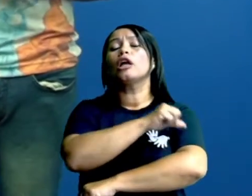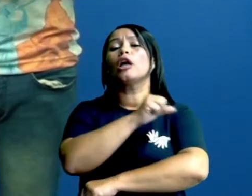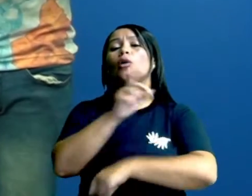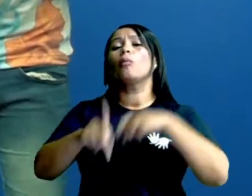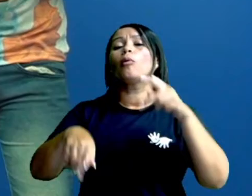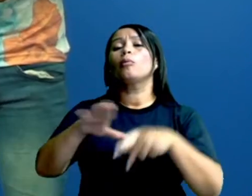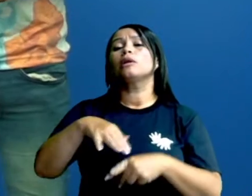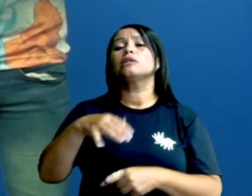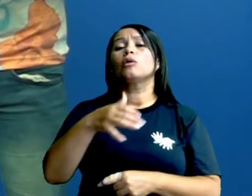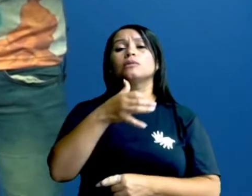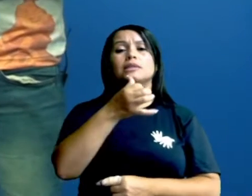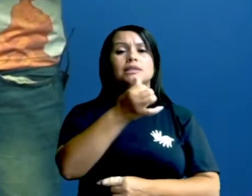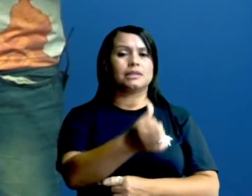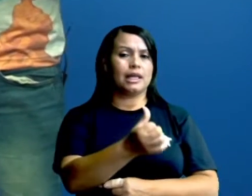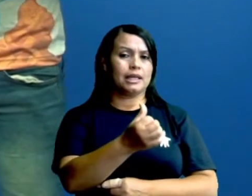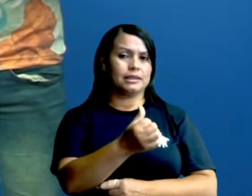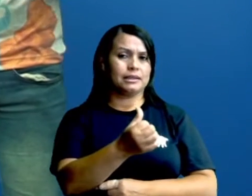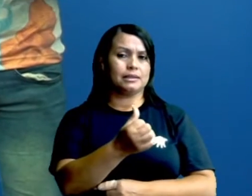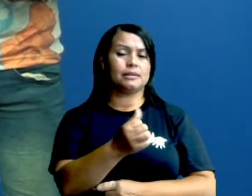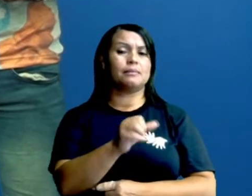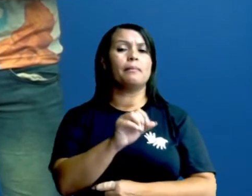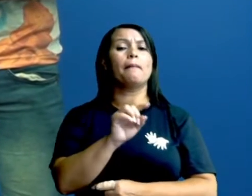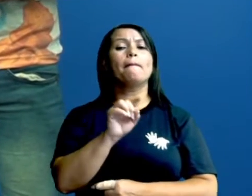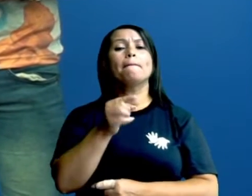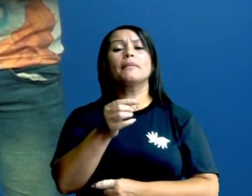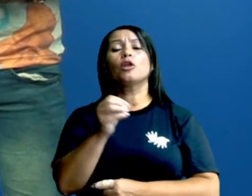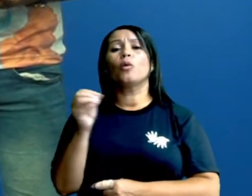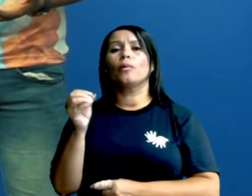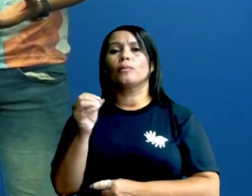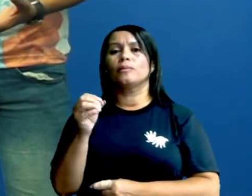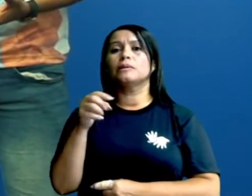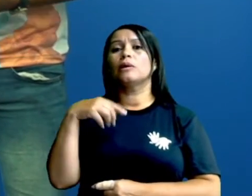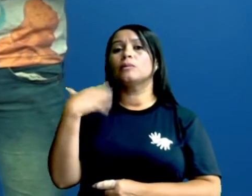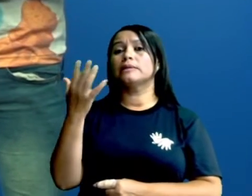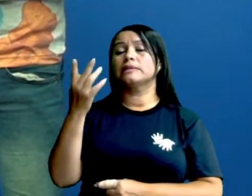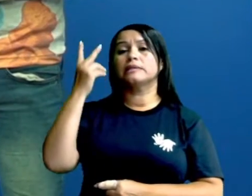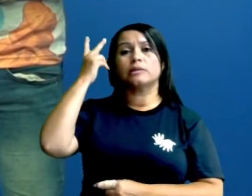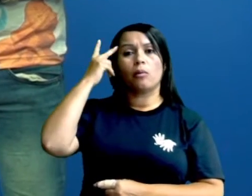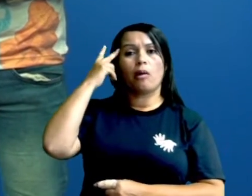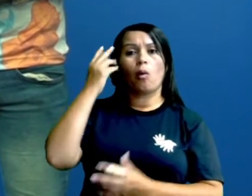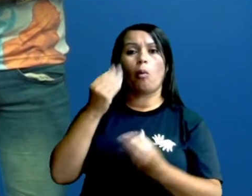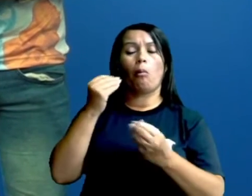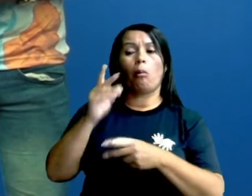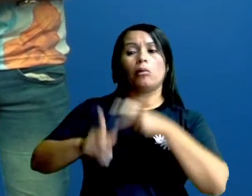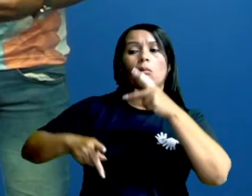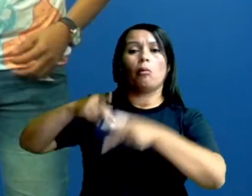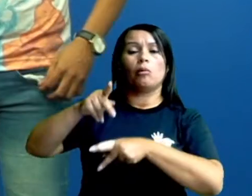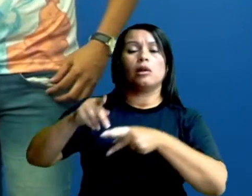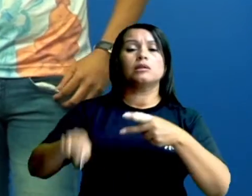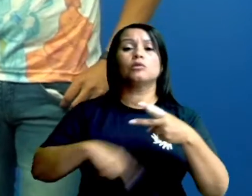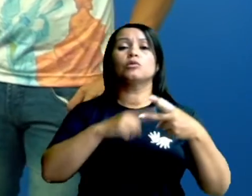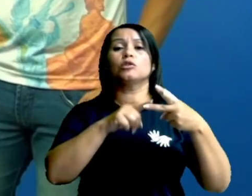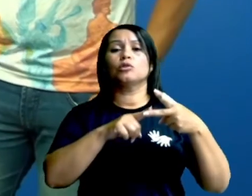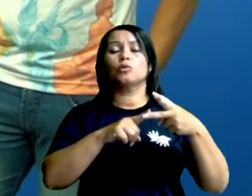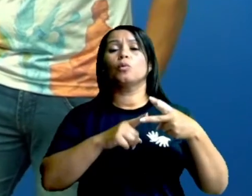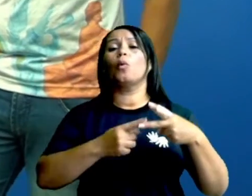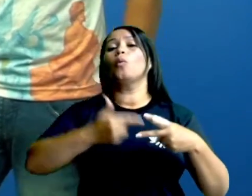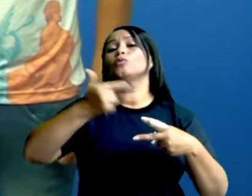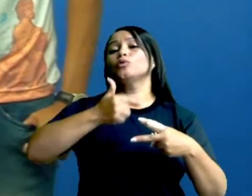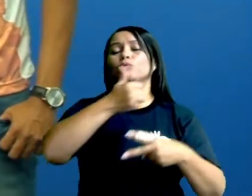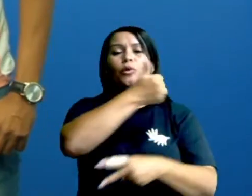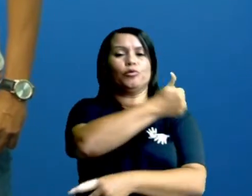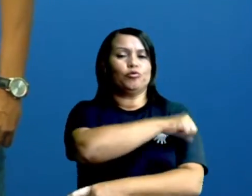população de mais de 6 milhões de habitantes. São Paulo é a cidade mais populosa e o Rio de Janeiro é a segunda cidade mais populosa